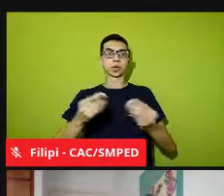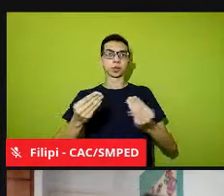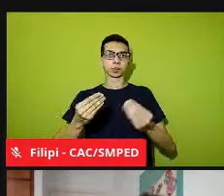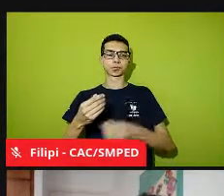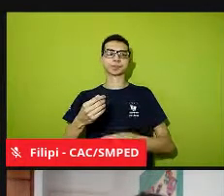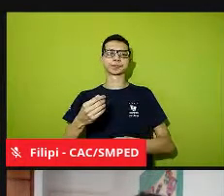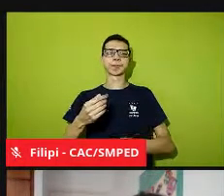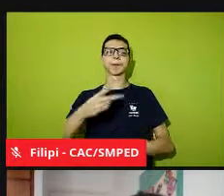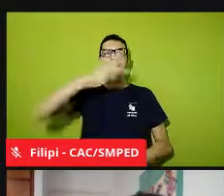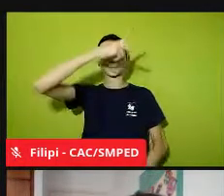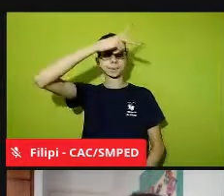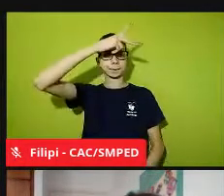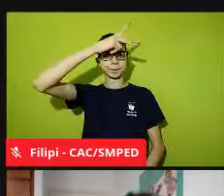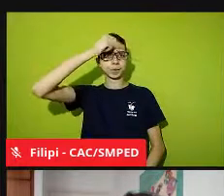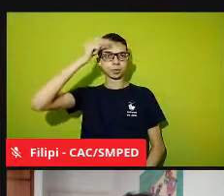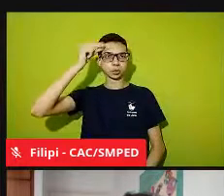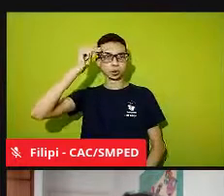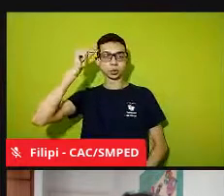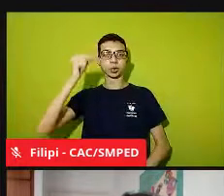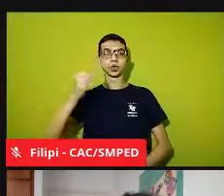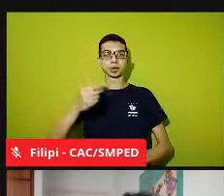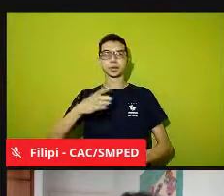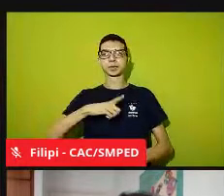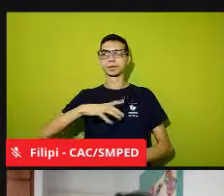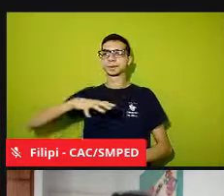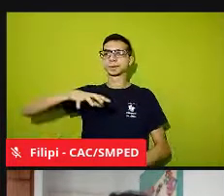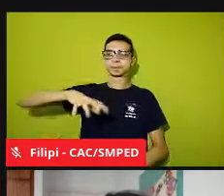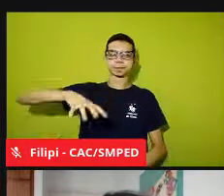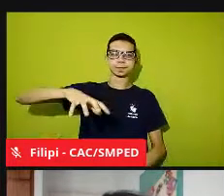empreitada da prefeitura produzindo singapuras